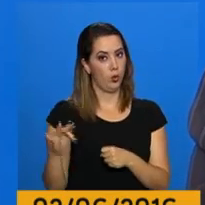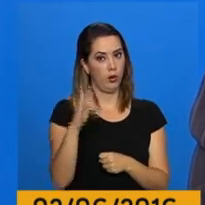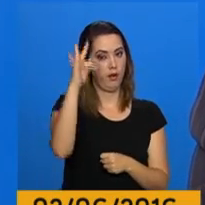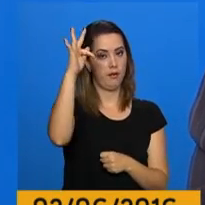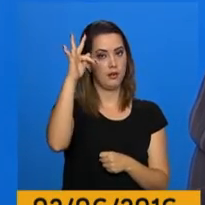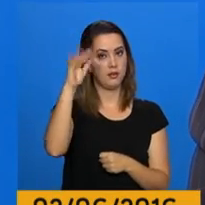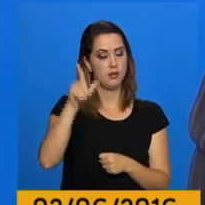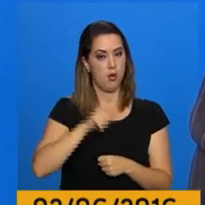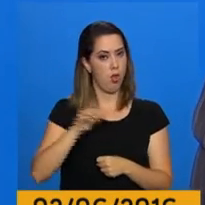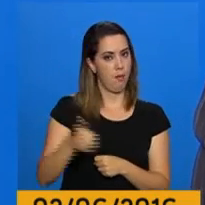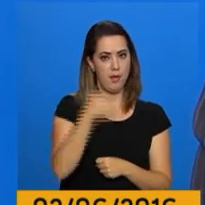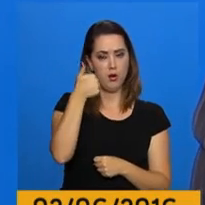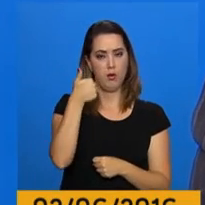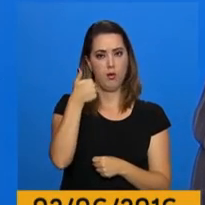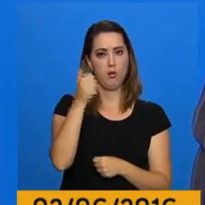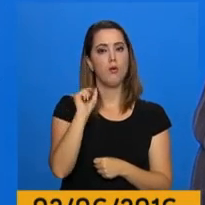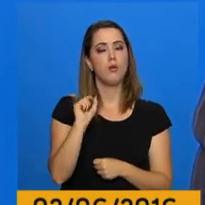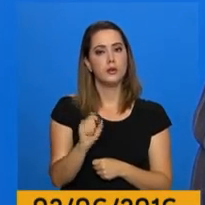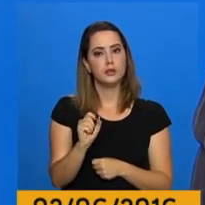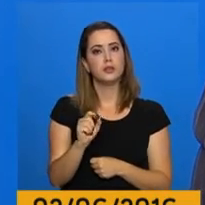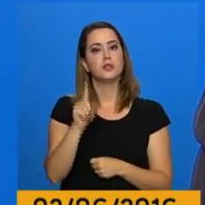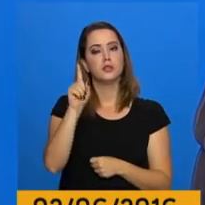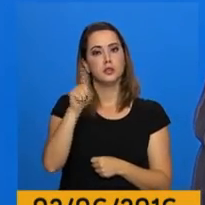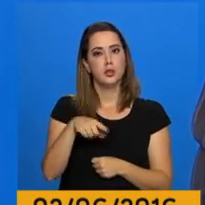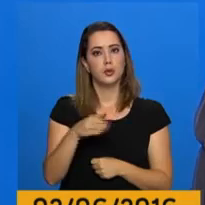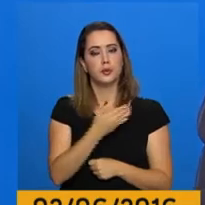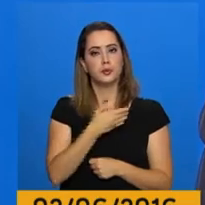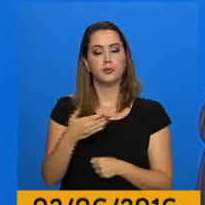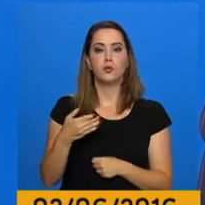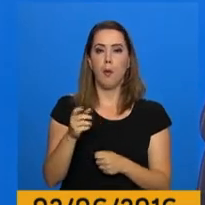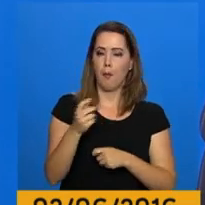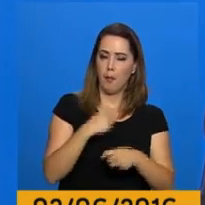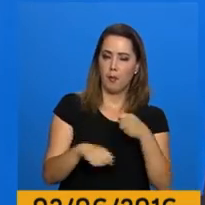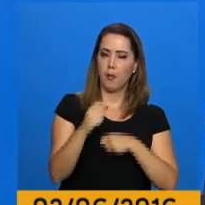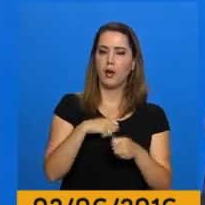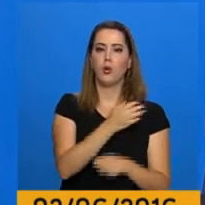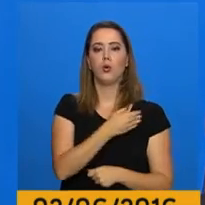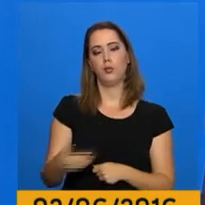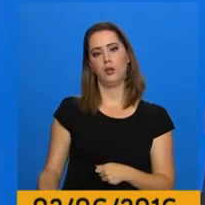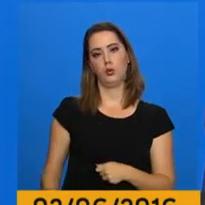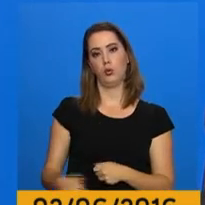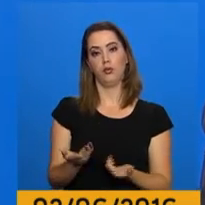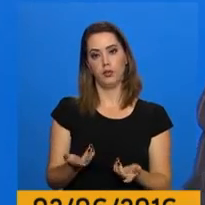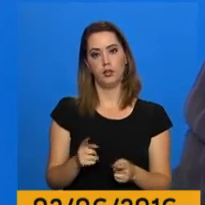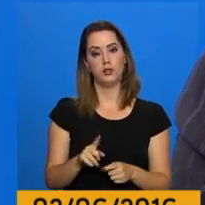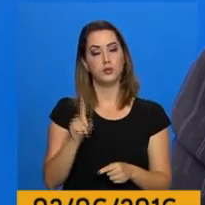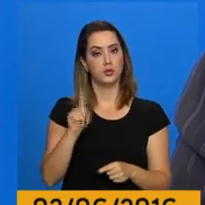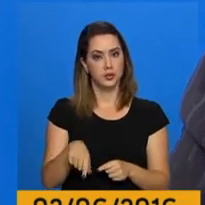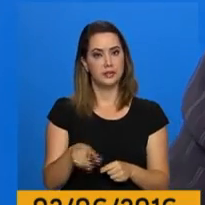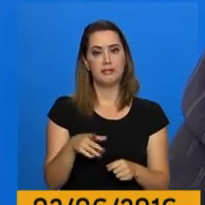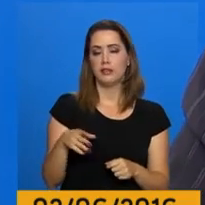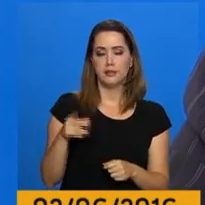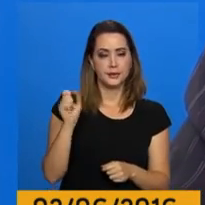verdade, vantagem, houve vantagem para o erário público. Há um momento era para se fazer isso. Por óbvio que se os servidores vêm